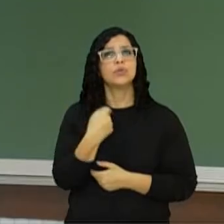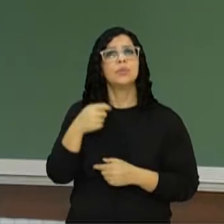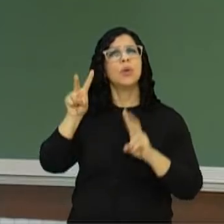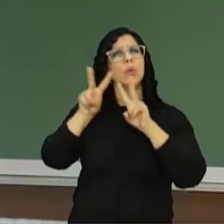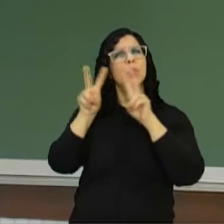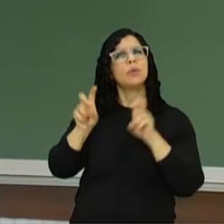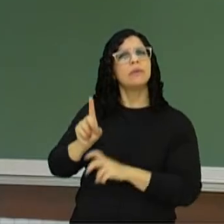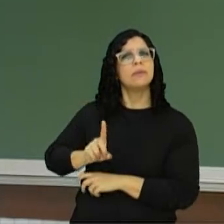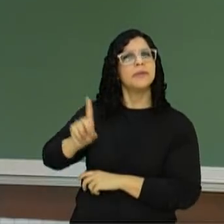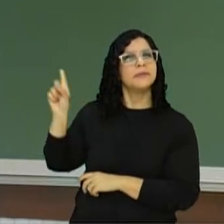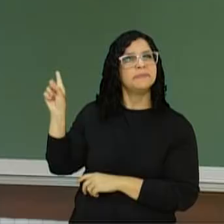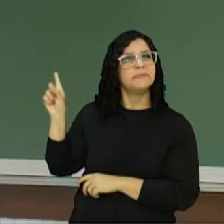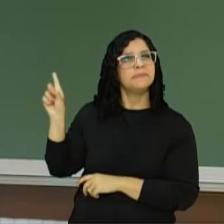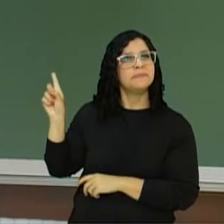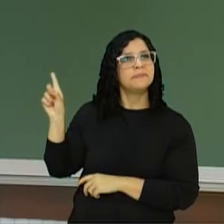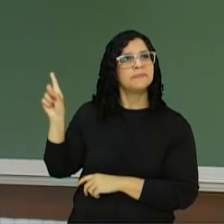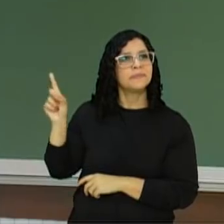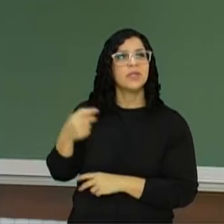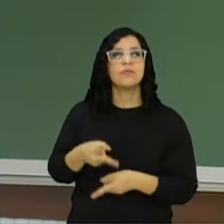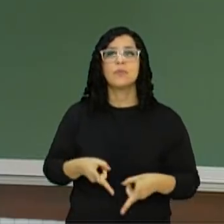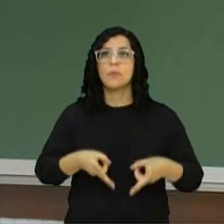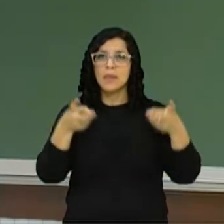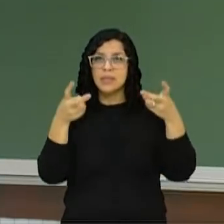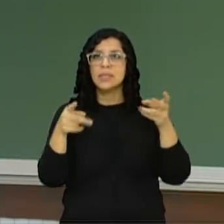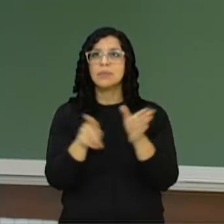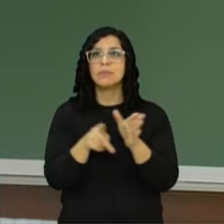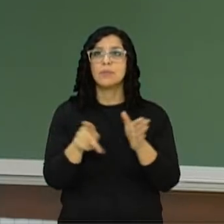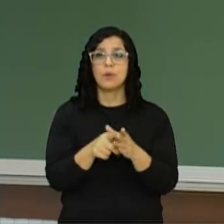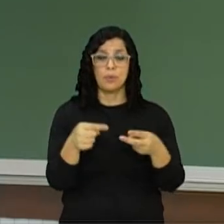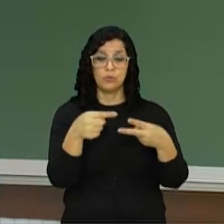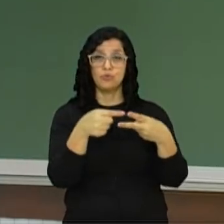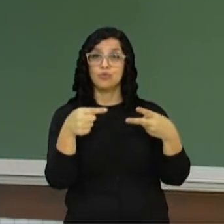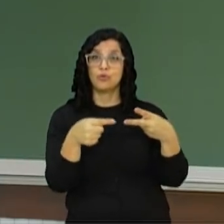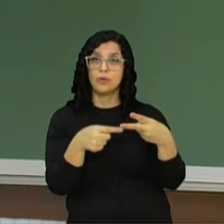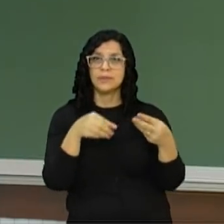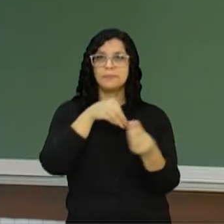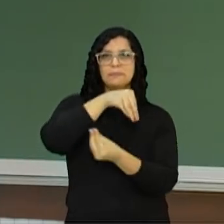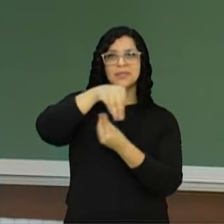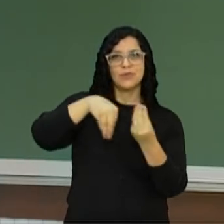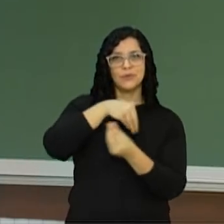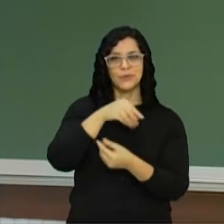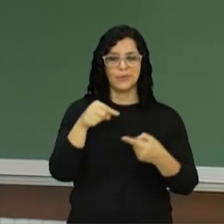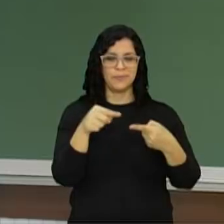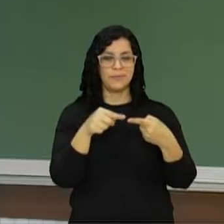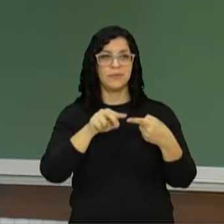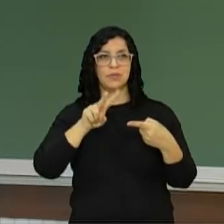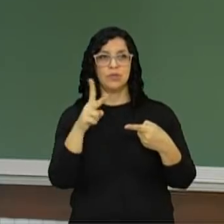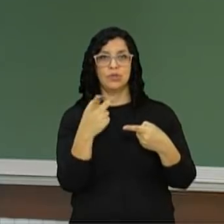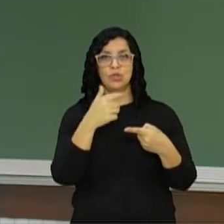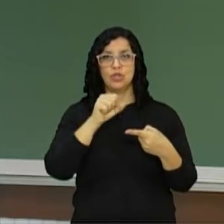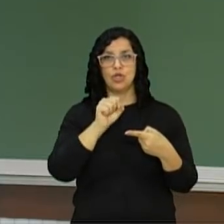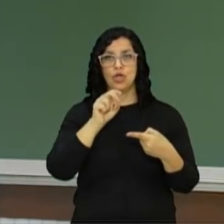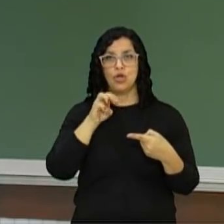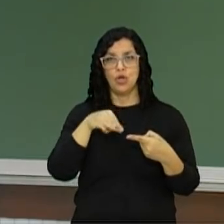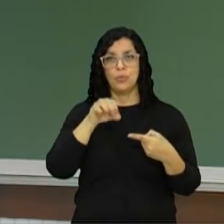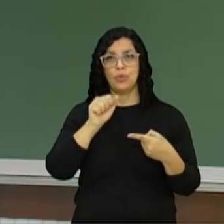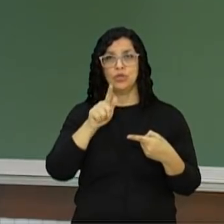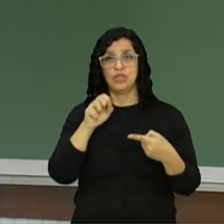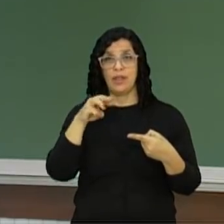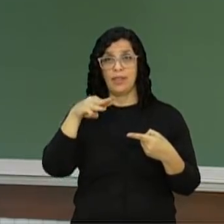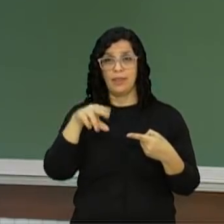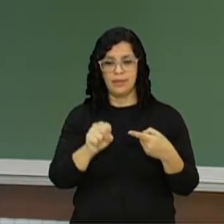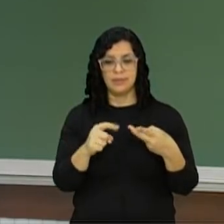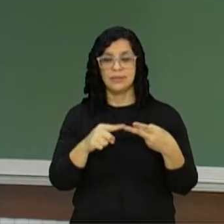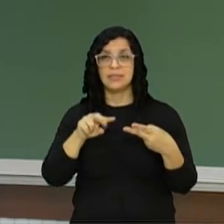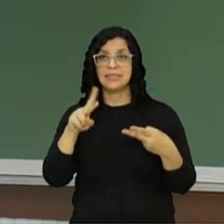aqui na tela, nós vamos reconhecer dois tipos de misturas, as homogêneas e as heterogêneas.